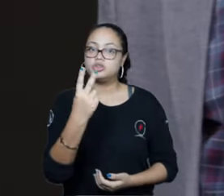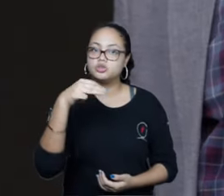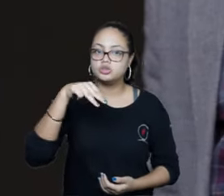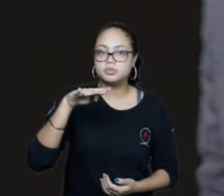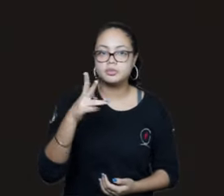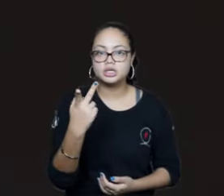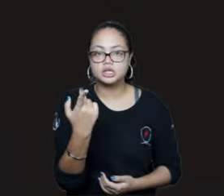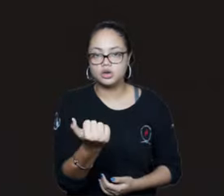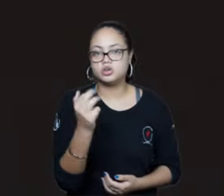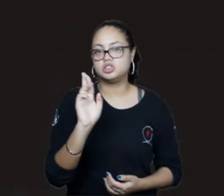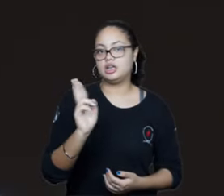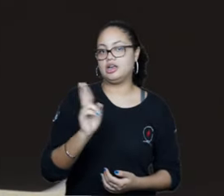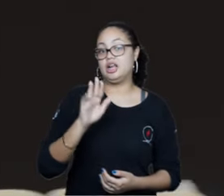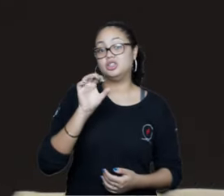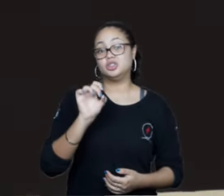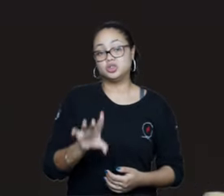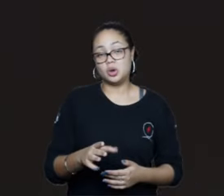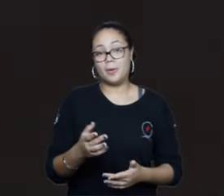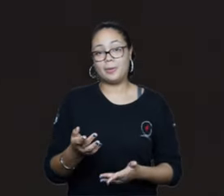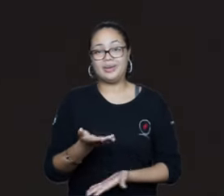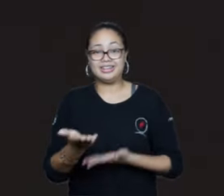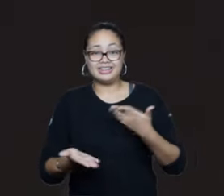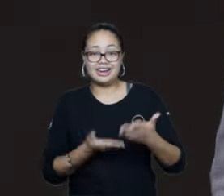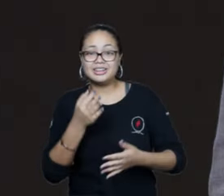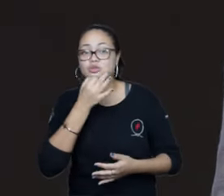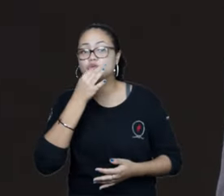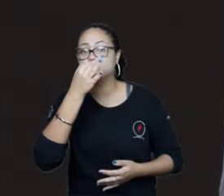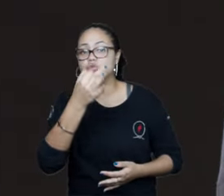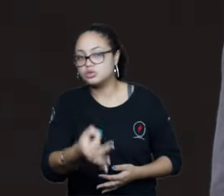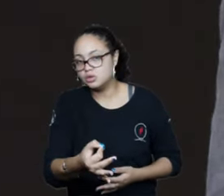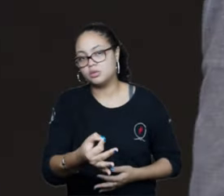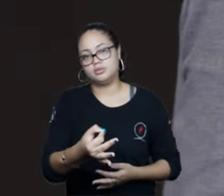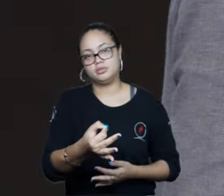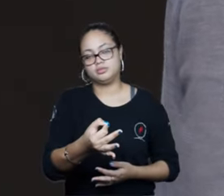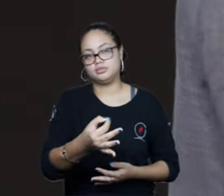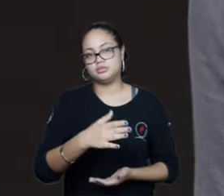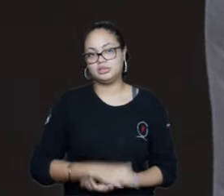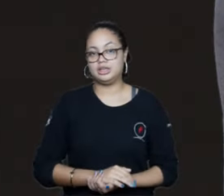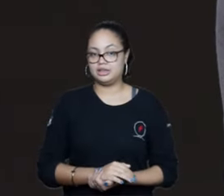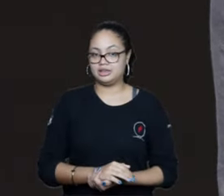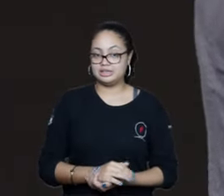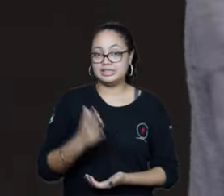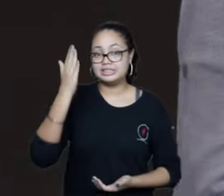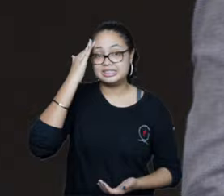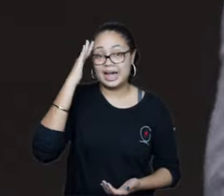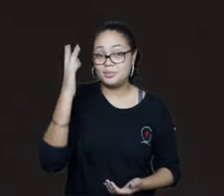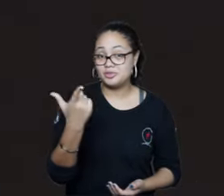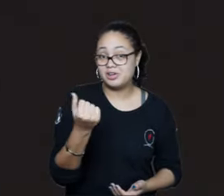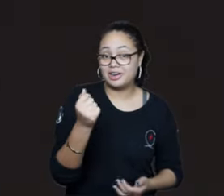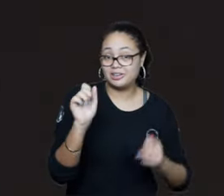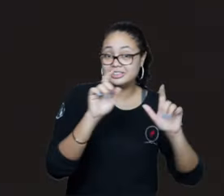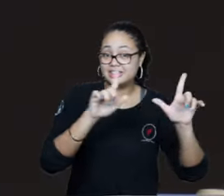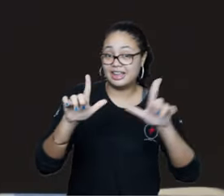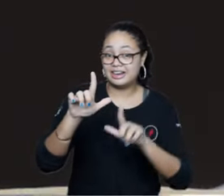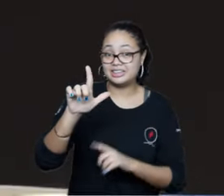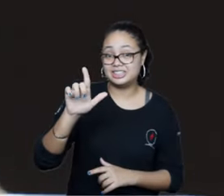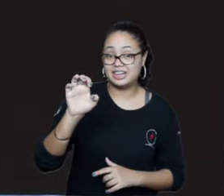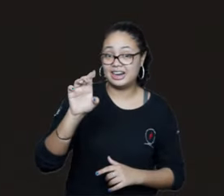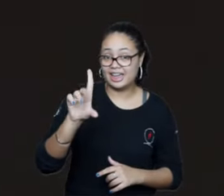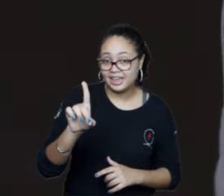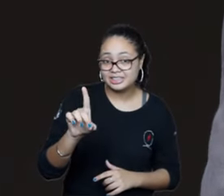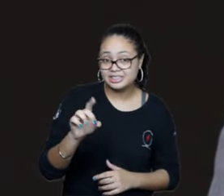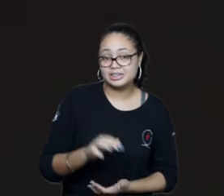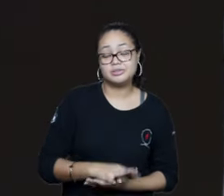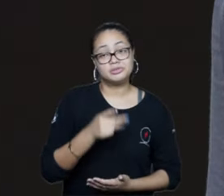milhões de reais só de tratamento acústico my brother tu sabe quanto custa cada tela de LED dessa não vou dizer não para tu não ficar